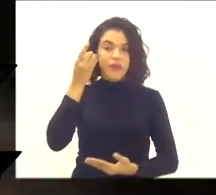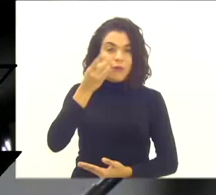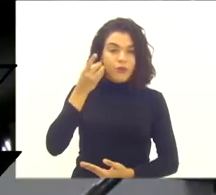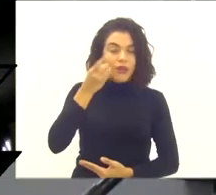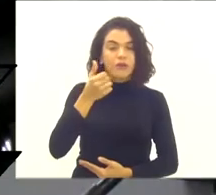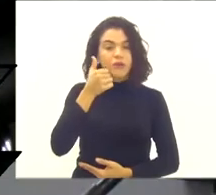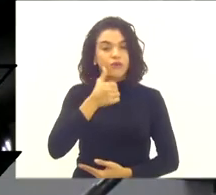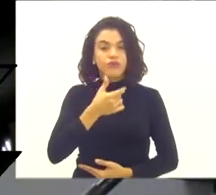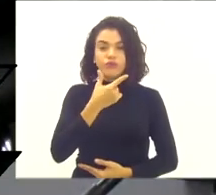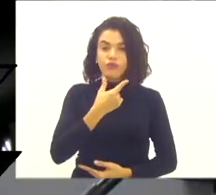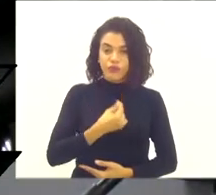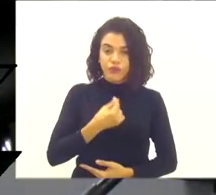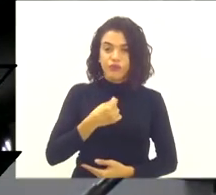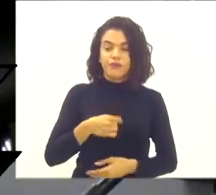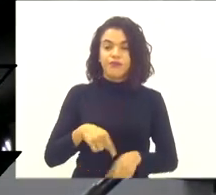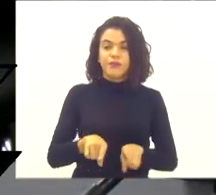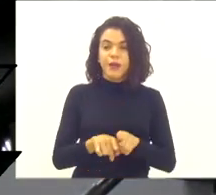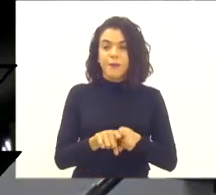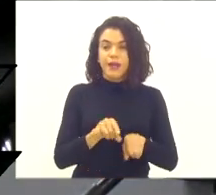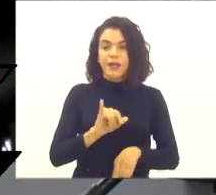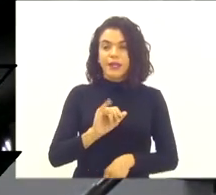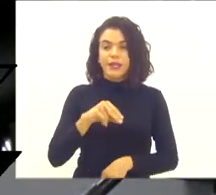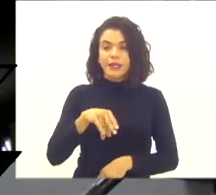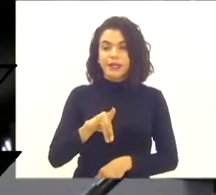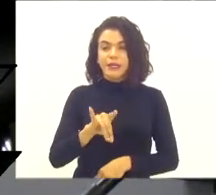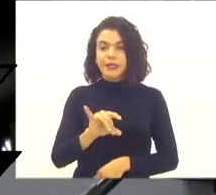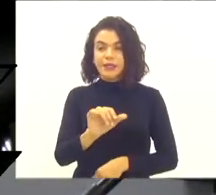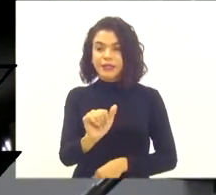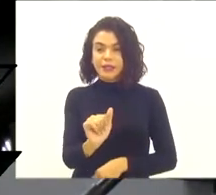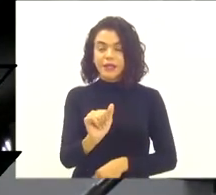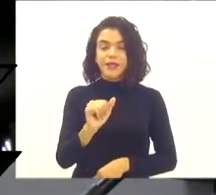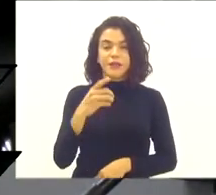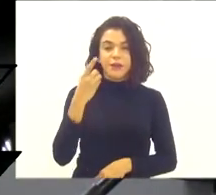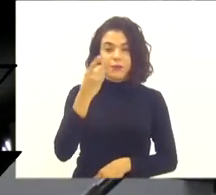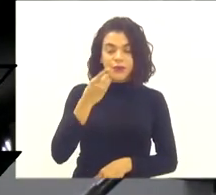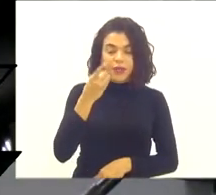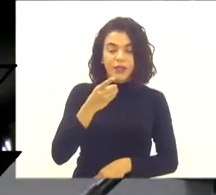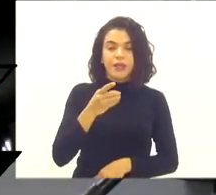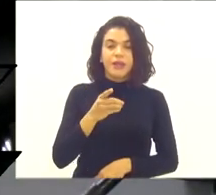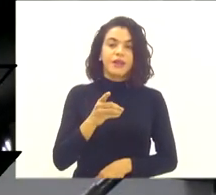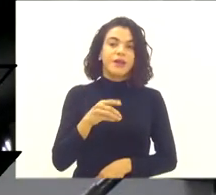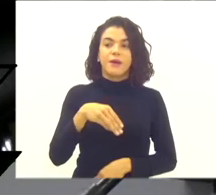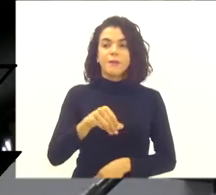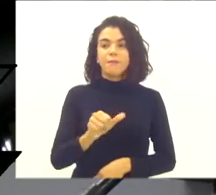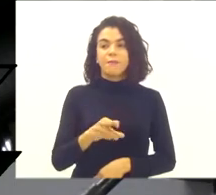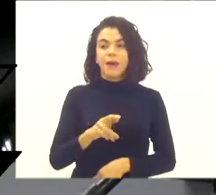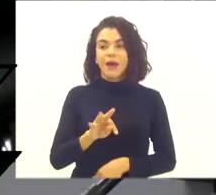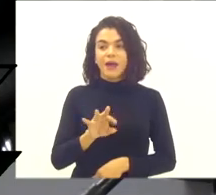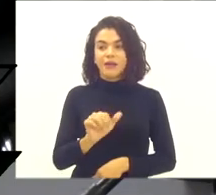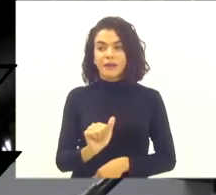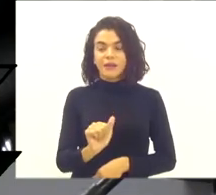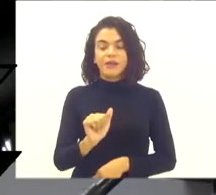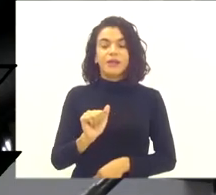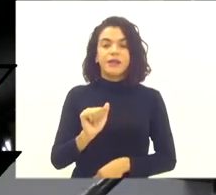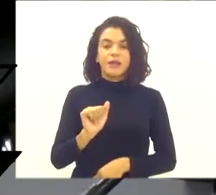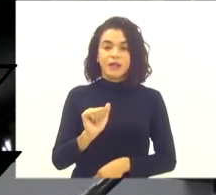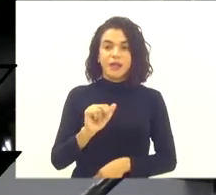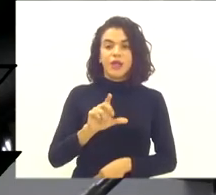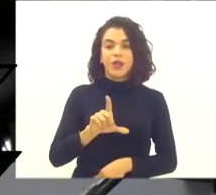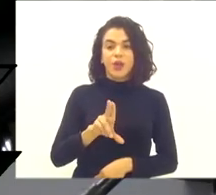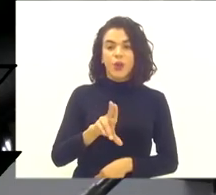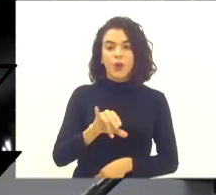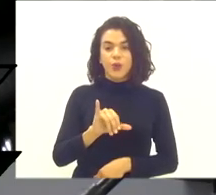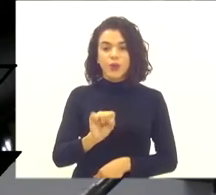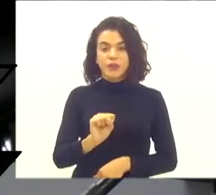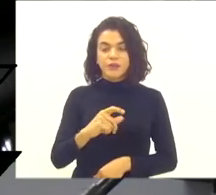né presentes Deputado da Índia deputada Marta Rocha Deputado Luiz Paulo Agradecer o convite